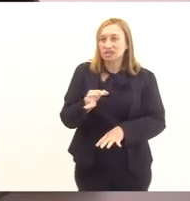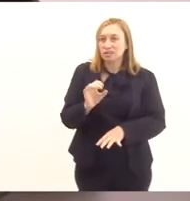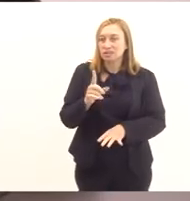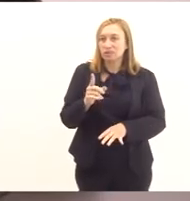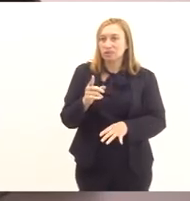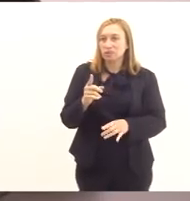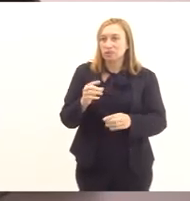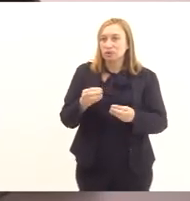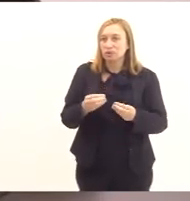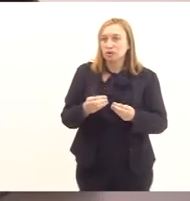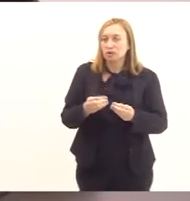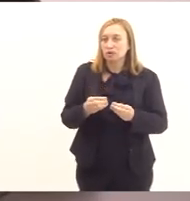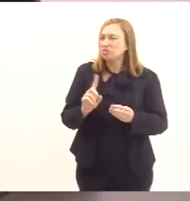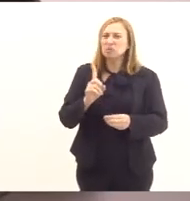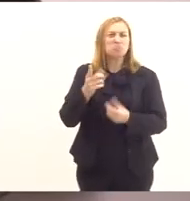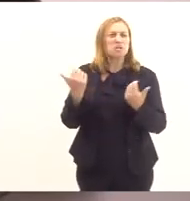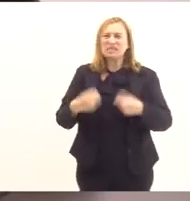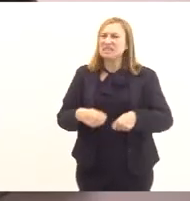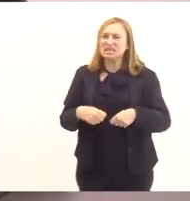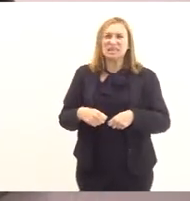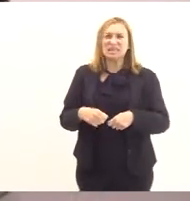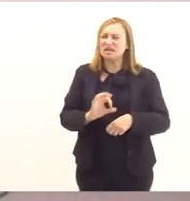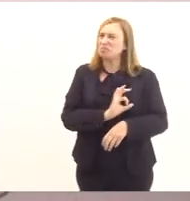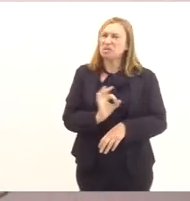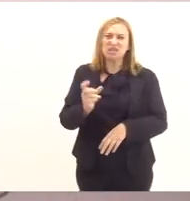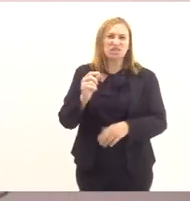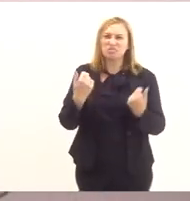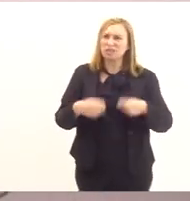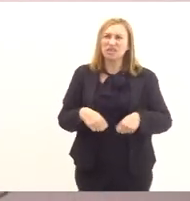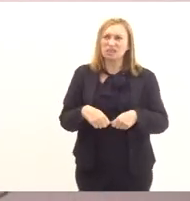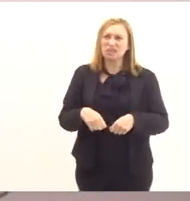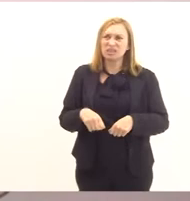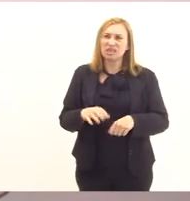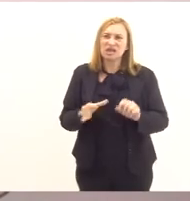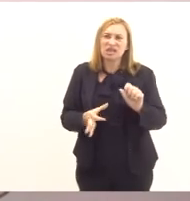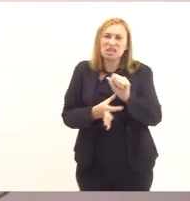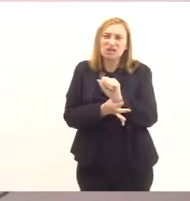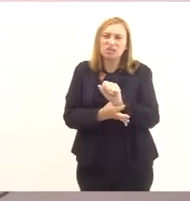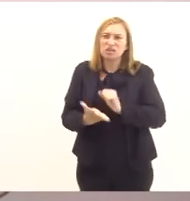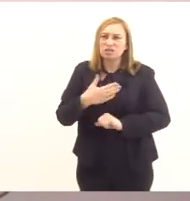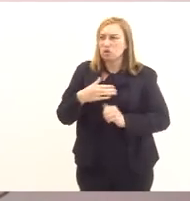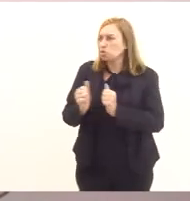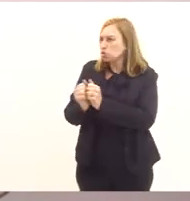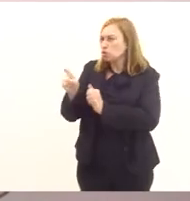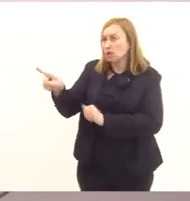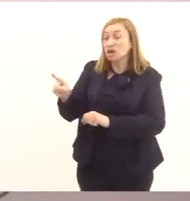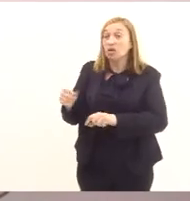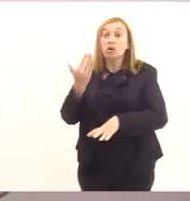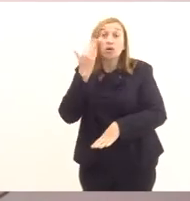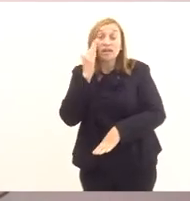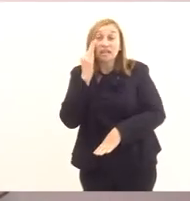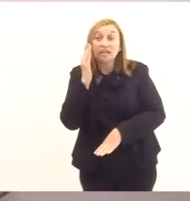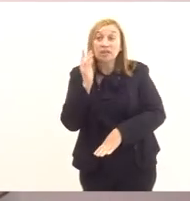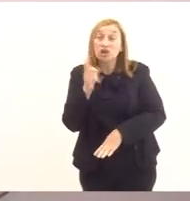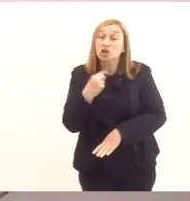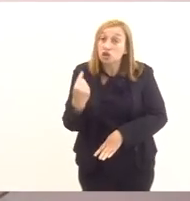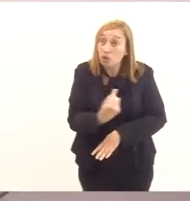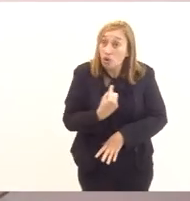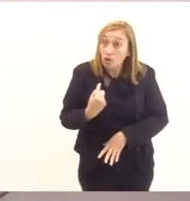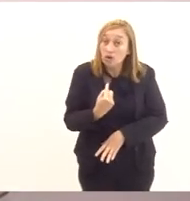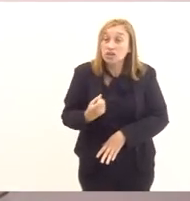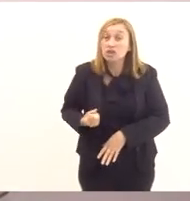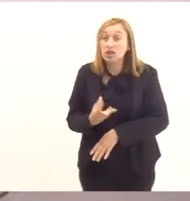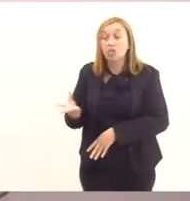física peça A beleza não precisa não precisa para o mundo até o segurança o meu com ele não precisa disso O que eu entendo aqui nós